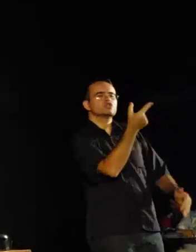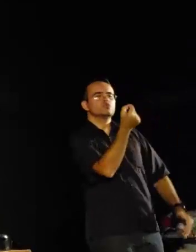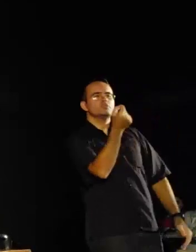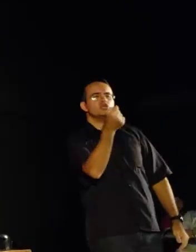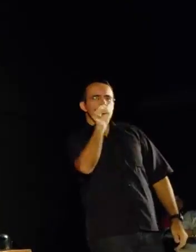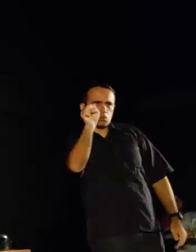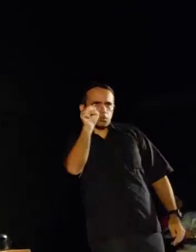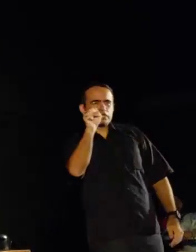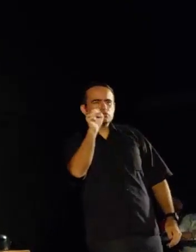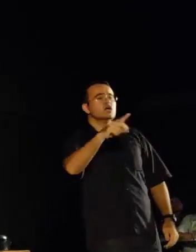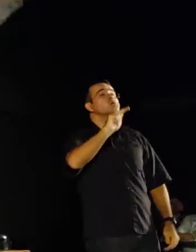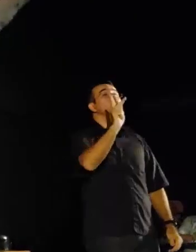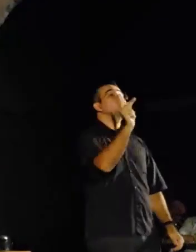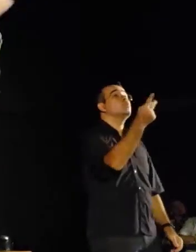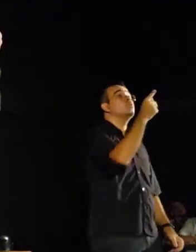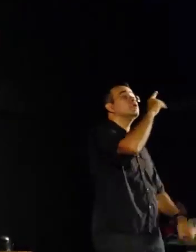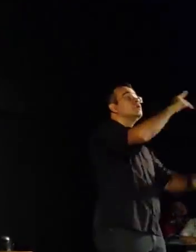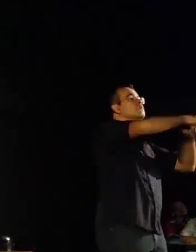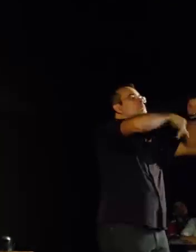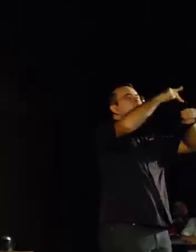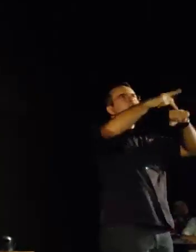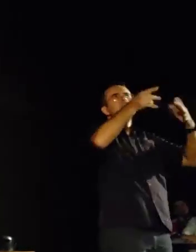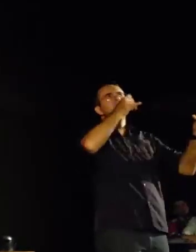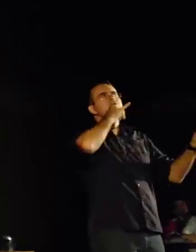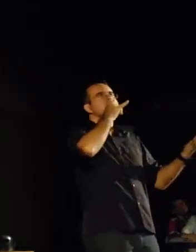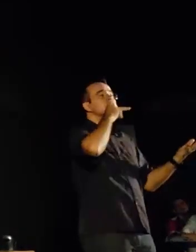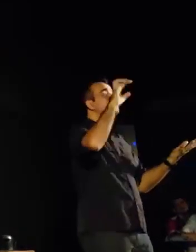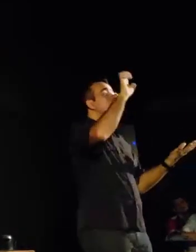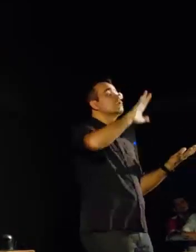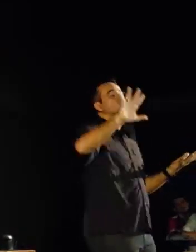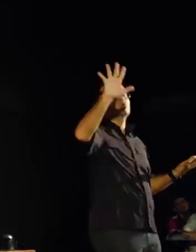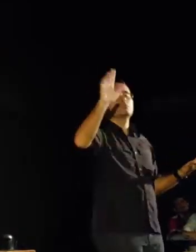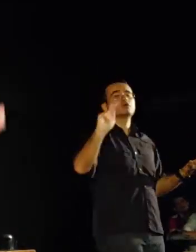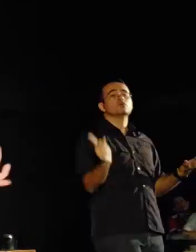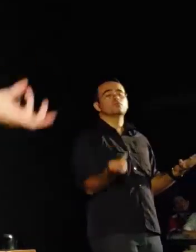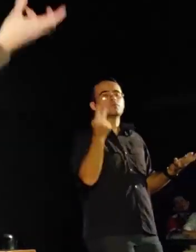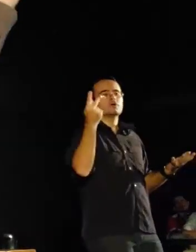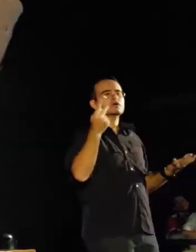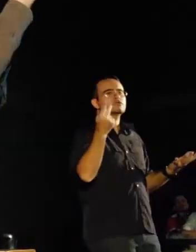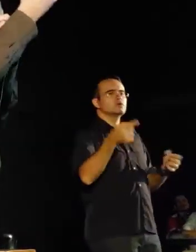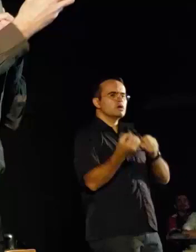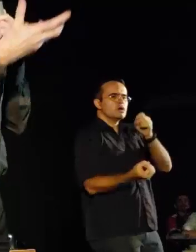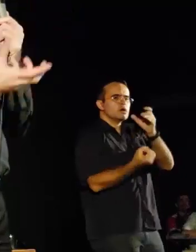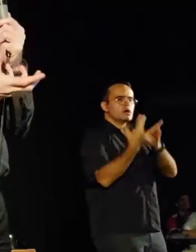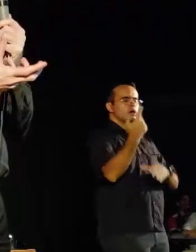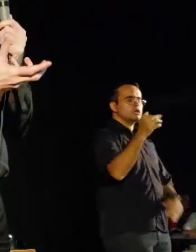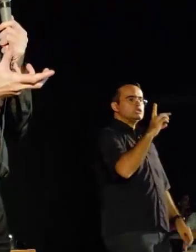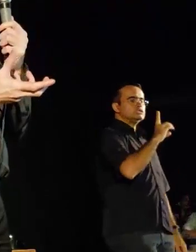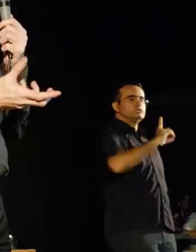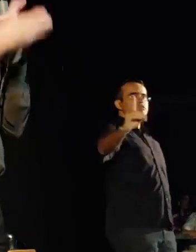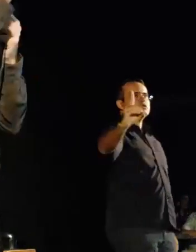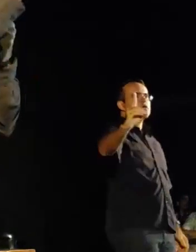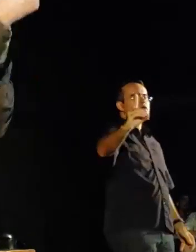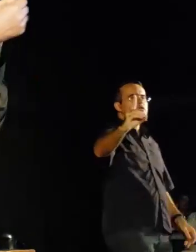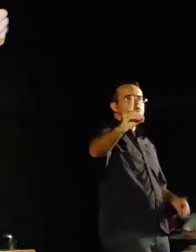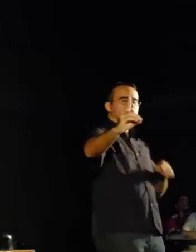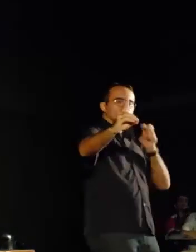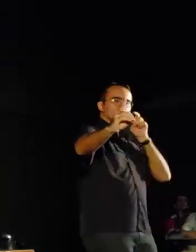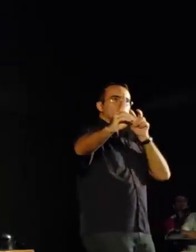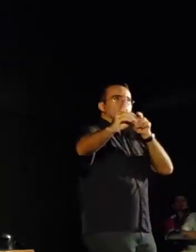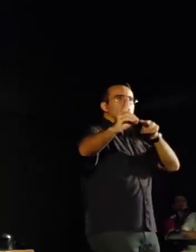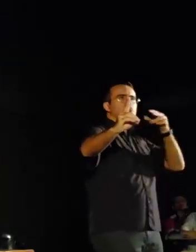que aconteceu em países, como por exemplo os países europeus? Apareceu uma extrema-direita, só que era